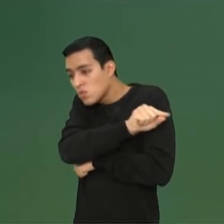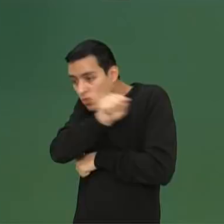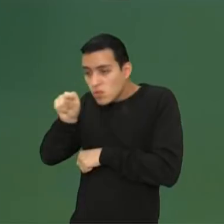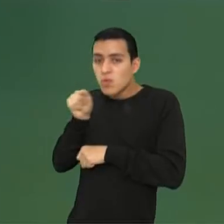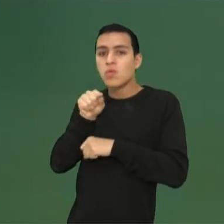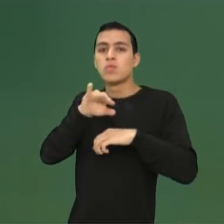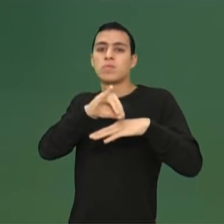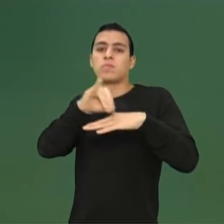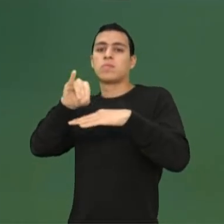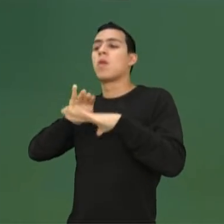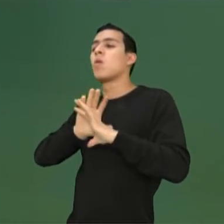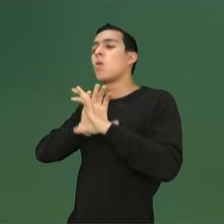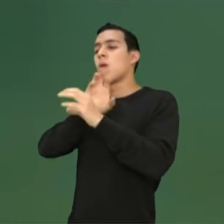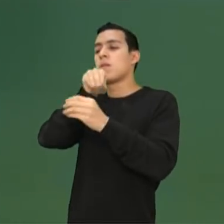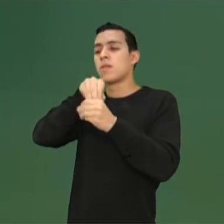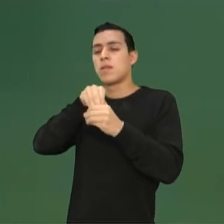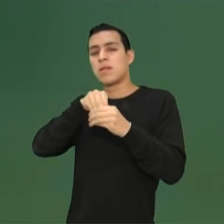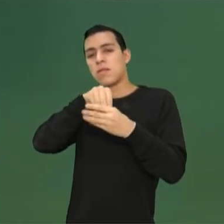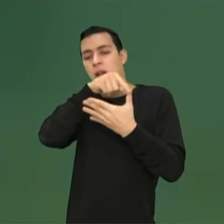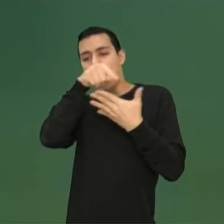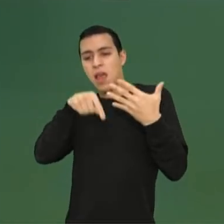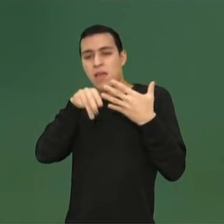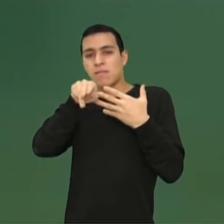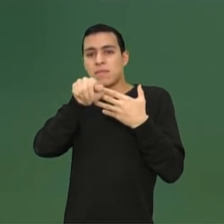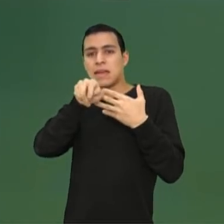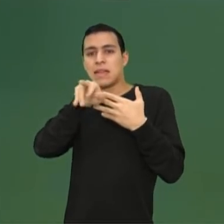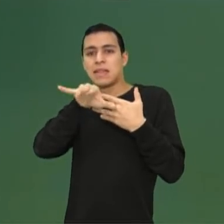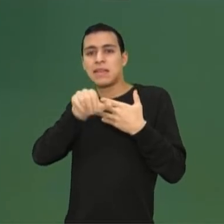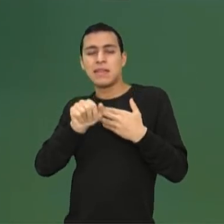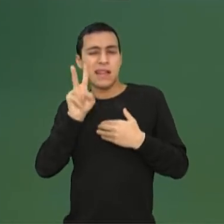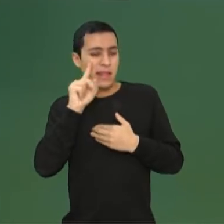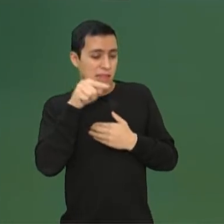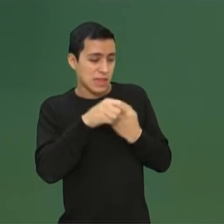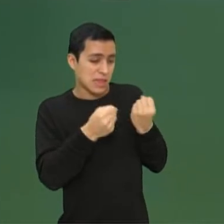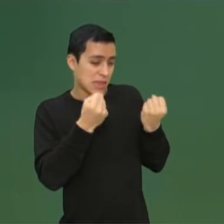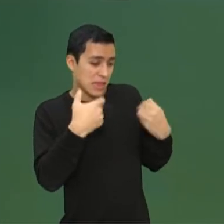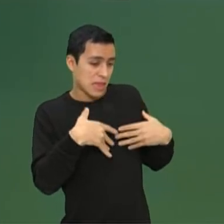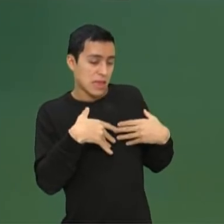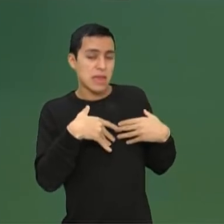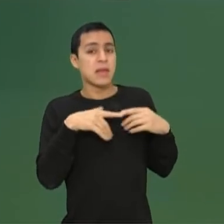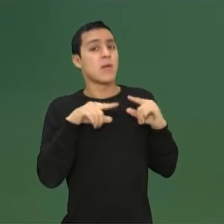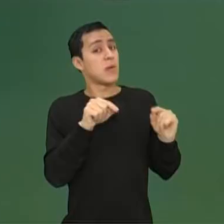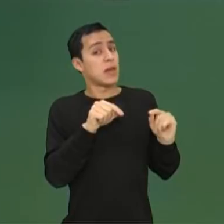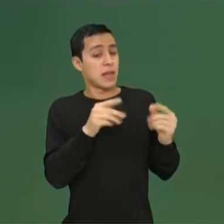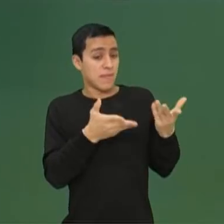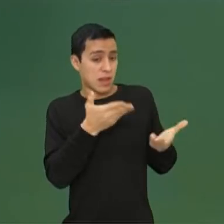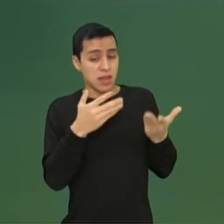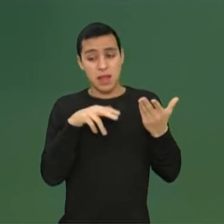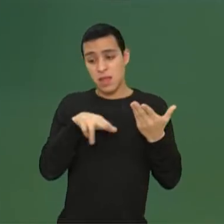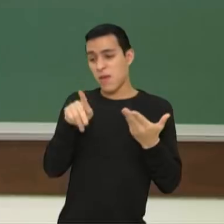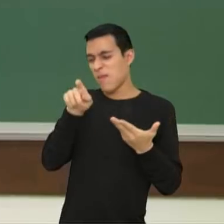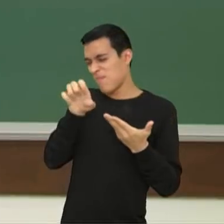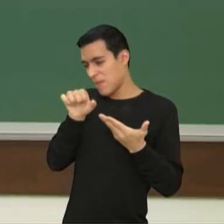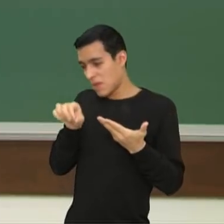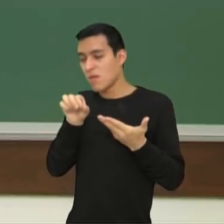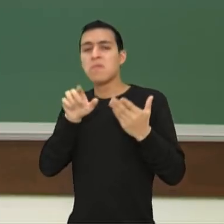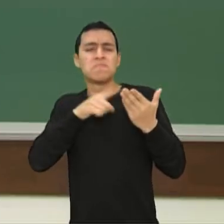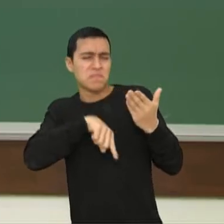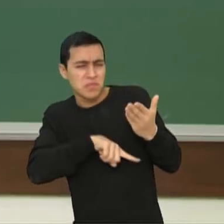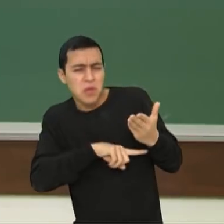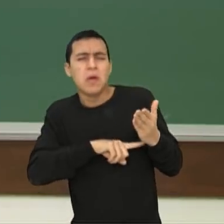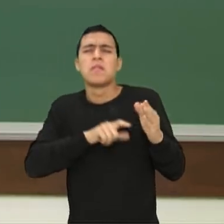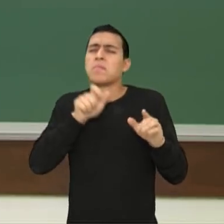de matéria. Lembra que eu falei para vocês, quando eu expliquei da balança, não confunda com peso. Embora nós utilizamos